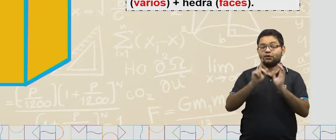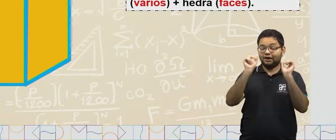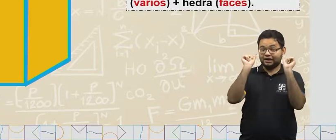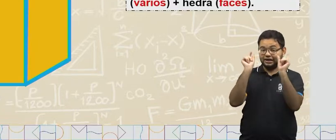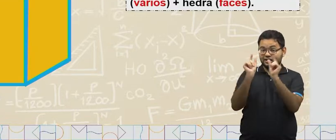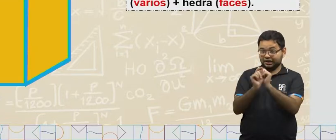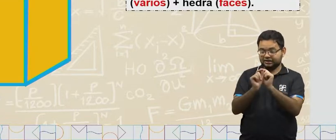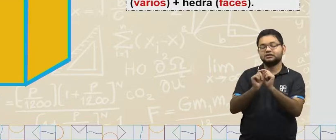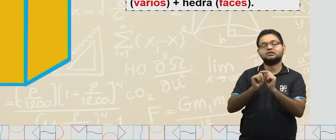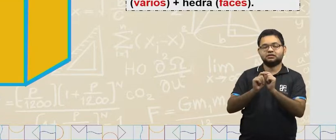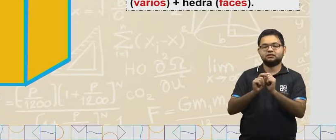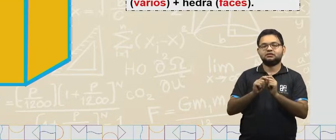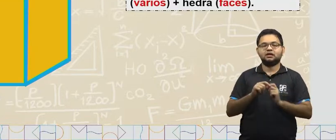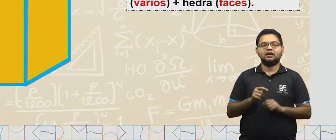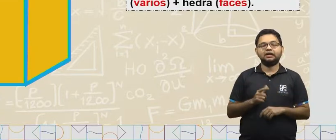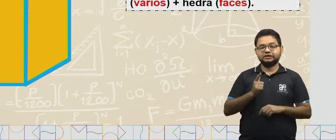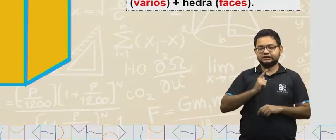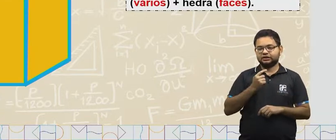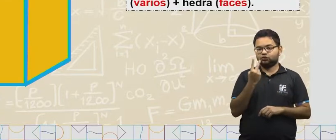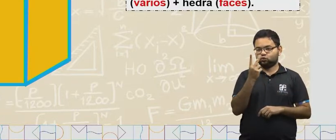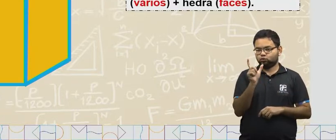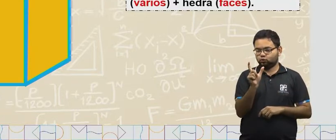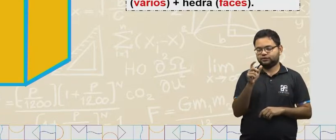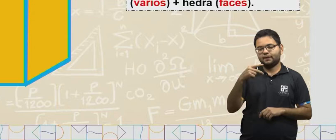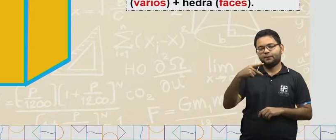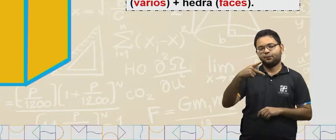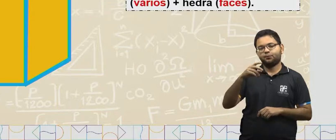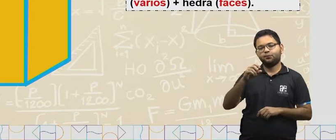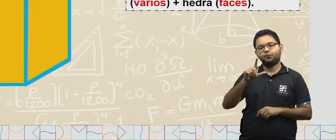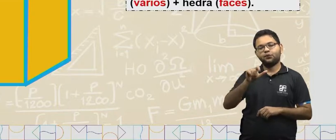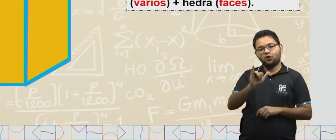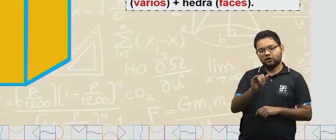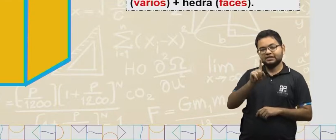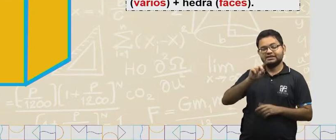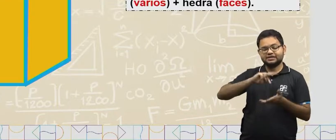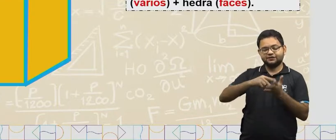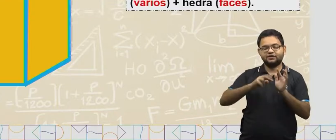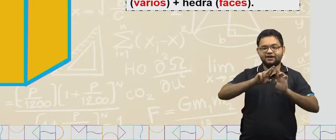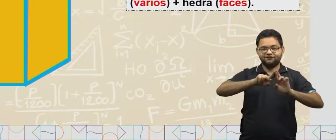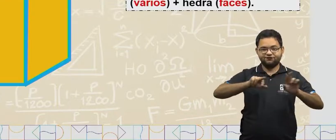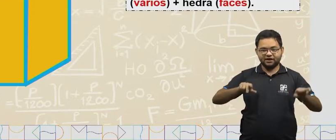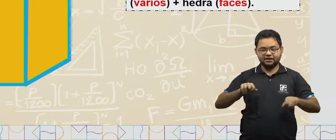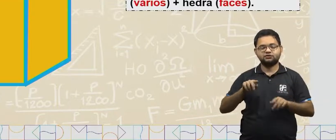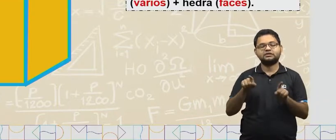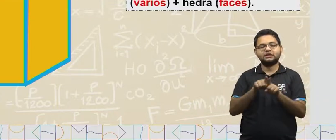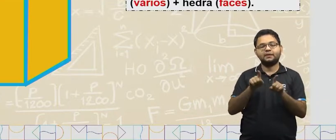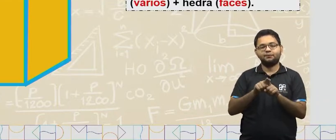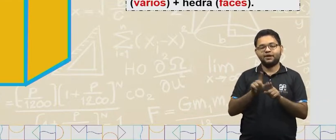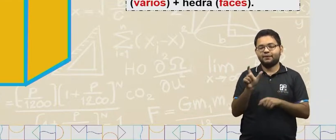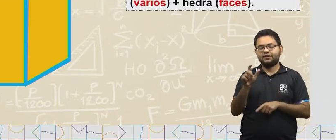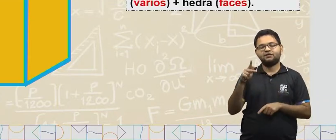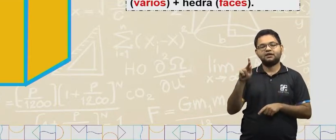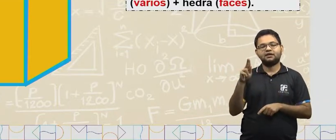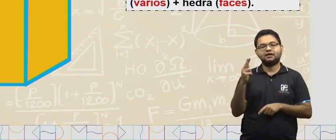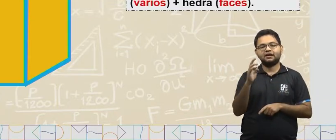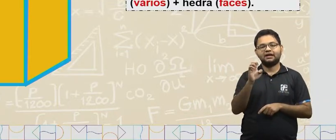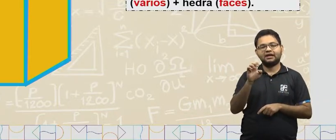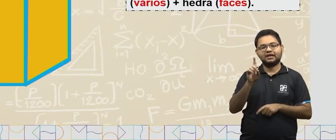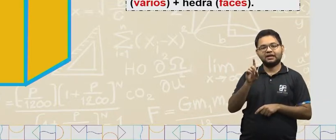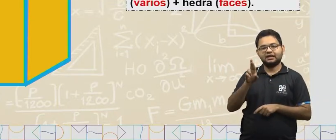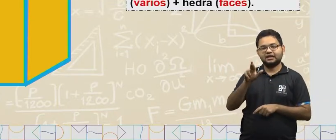palavras poli, que significa vários, e da palavra edra, que significa